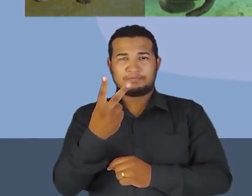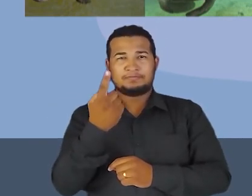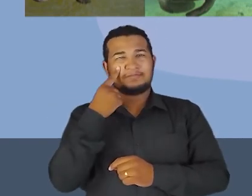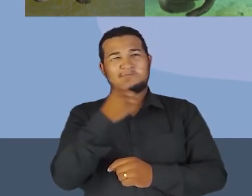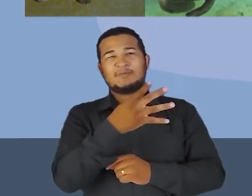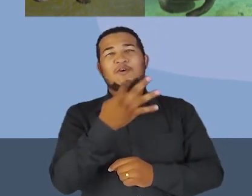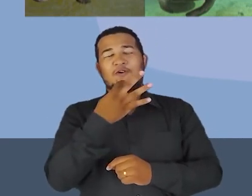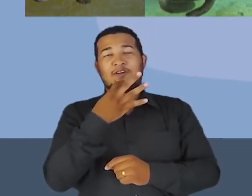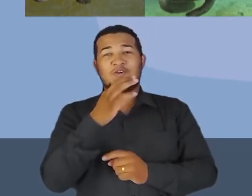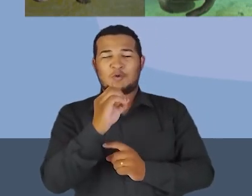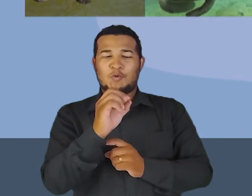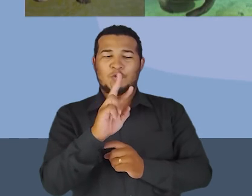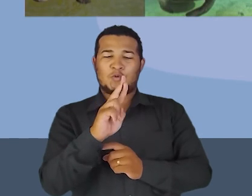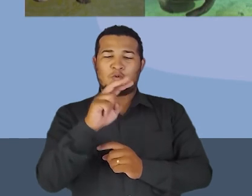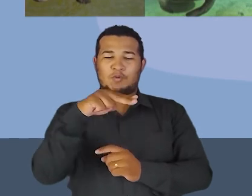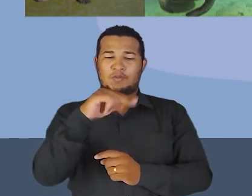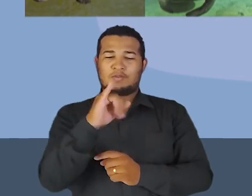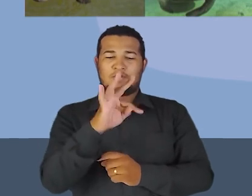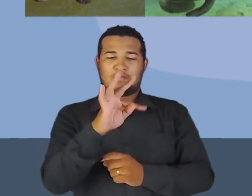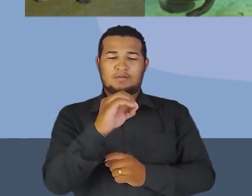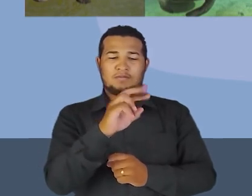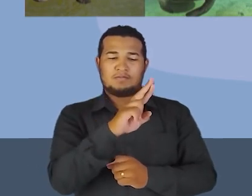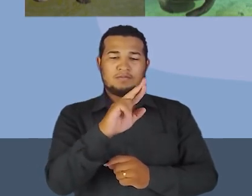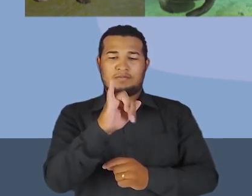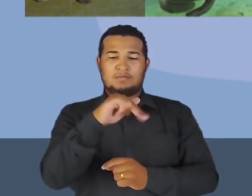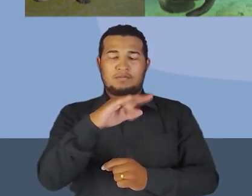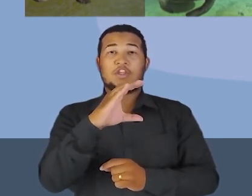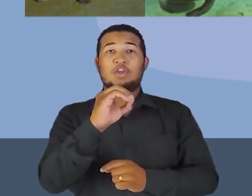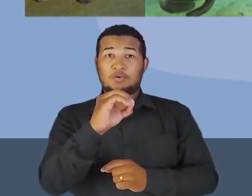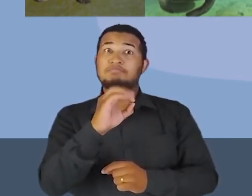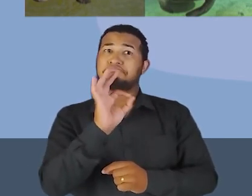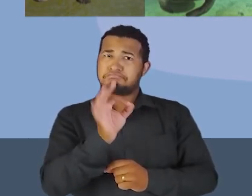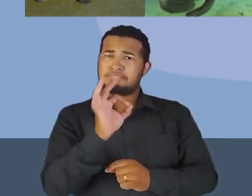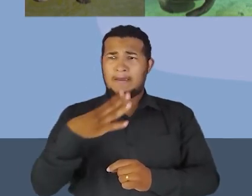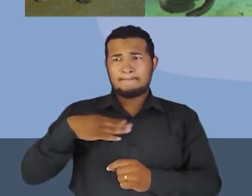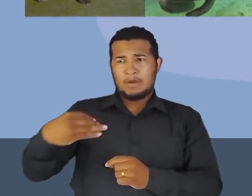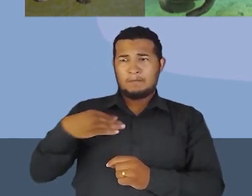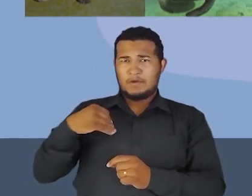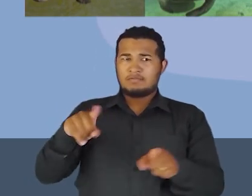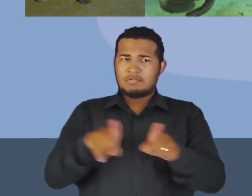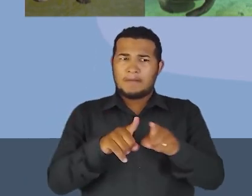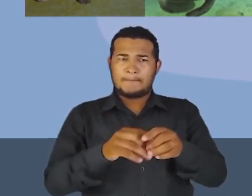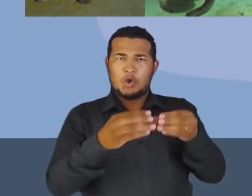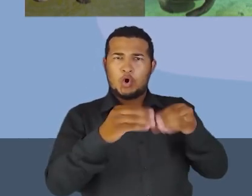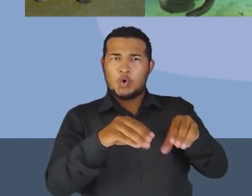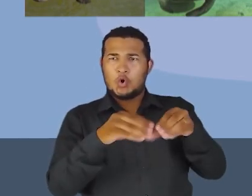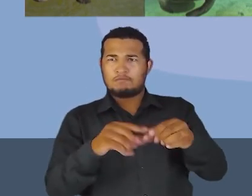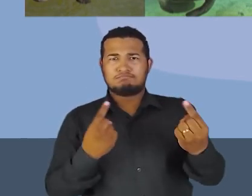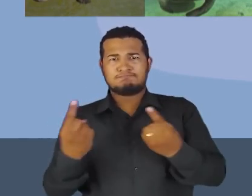conhecido, que é o ornitorrinco, que é um tipo de mamífero que bota ovos, ele é bem estranho mesmo, como você